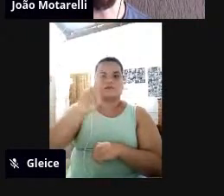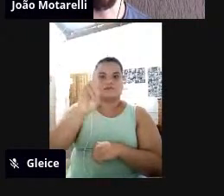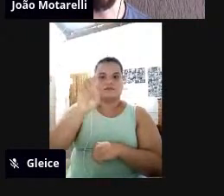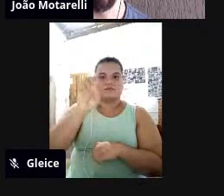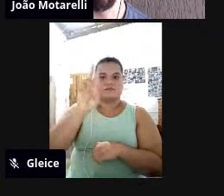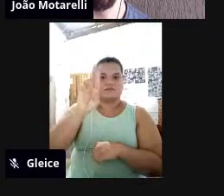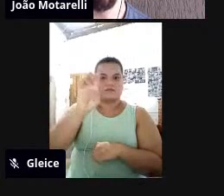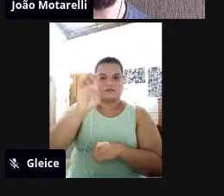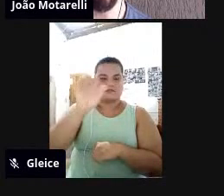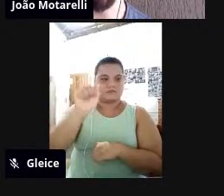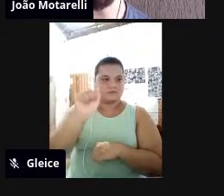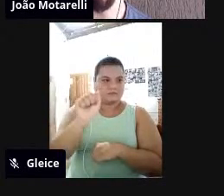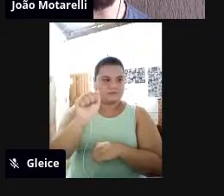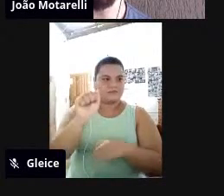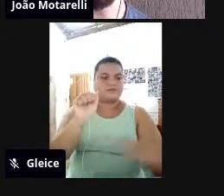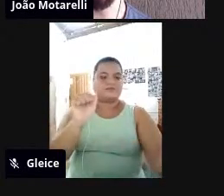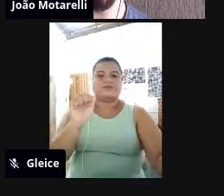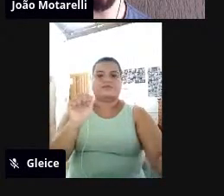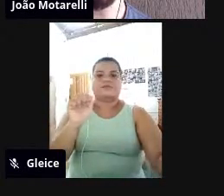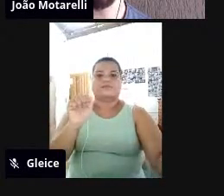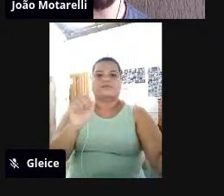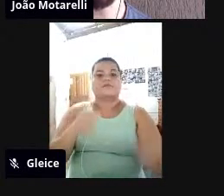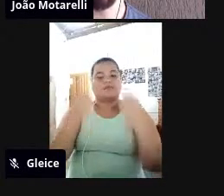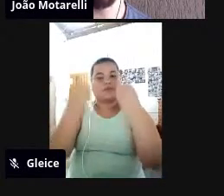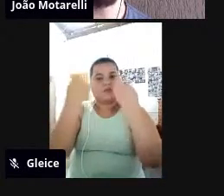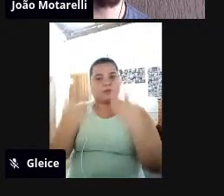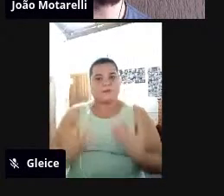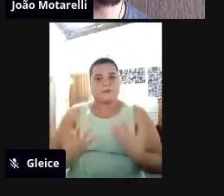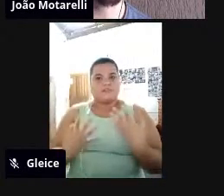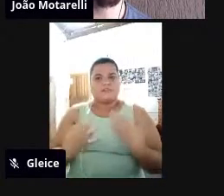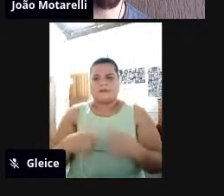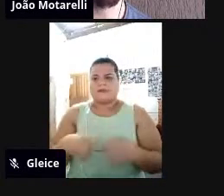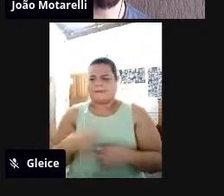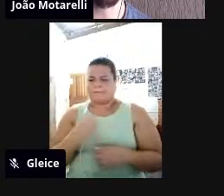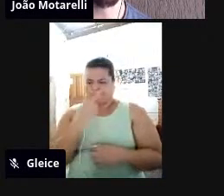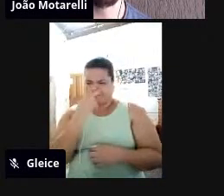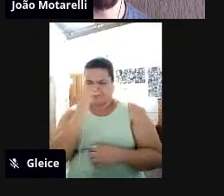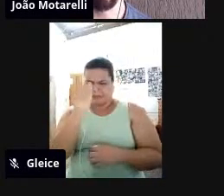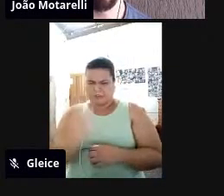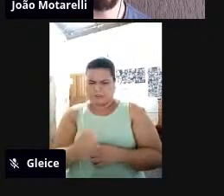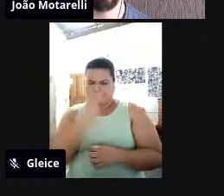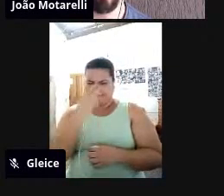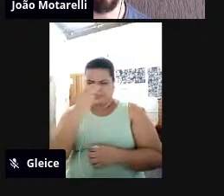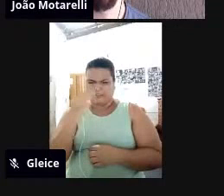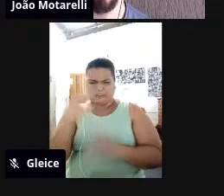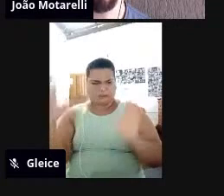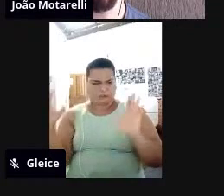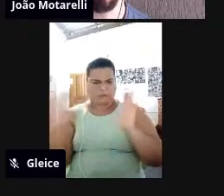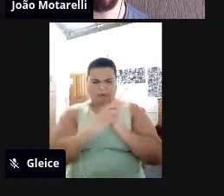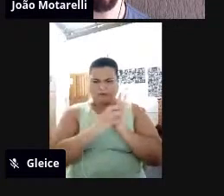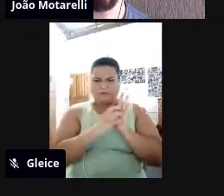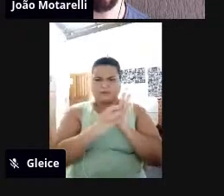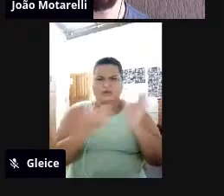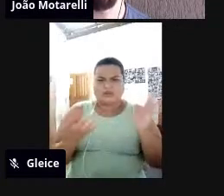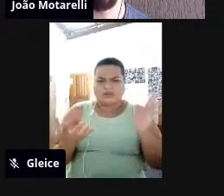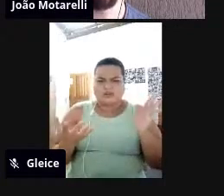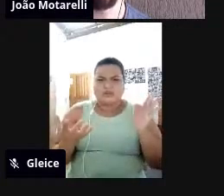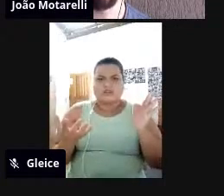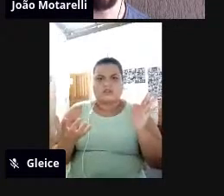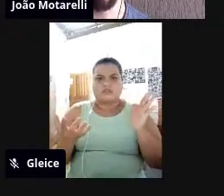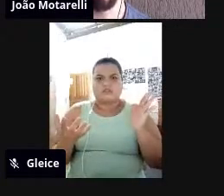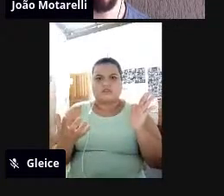de surf. E ela falavam que eu tinha AIDS, atletas relatam uma obsessão pela beleza. E aqui é a fase onde ela